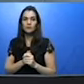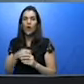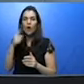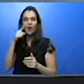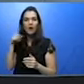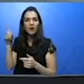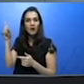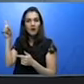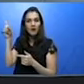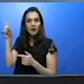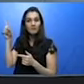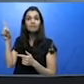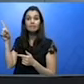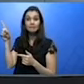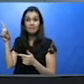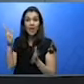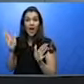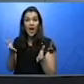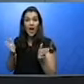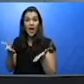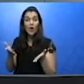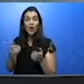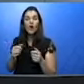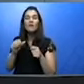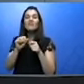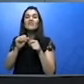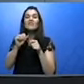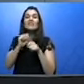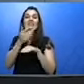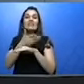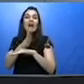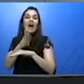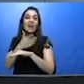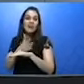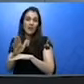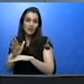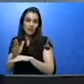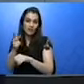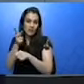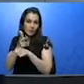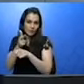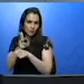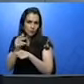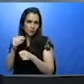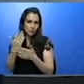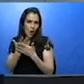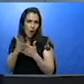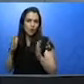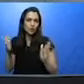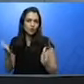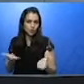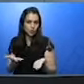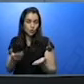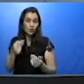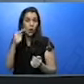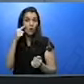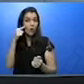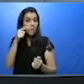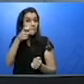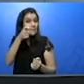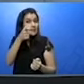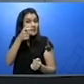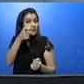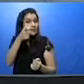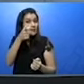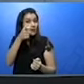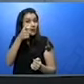Nós vamos agora para a tarefa da videoaula de hoje. Vocês vão observar,